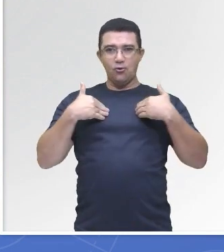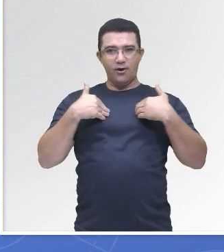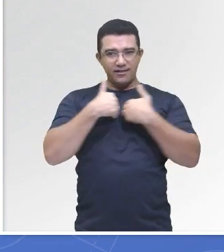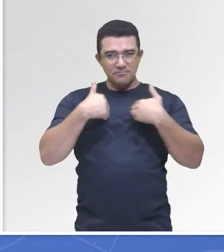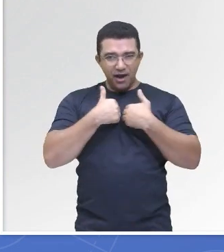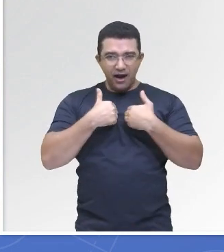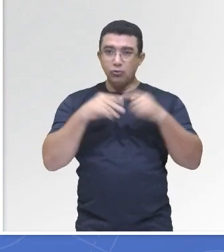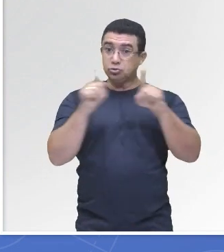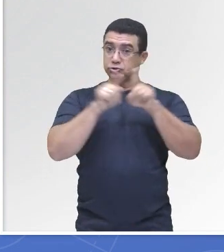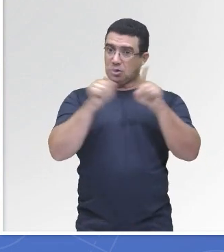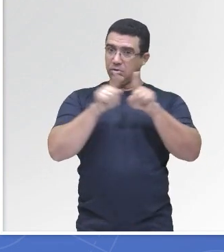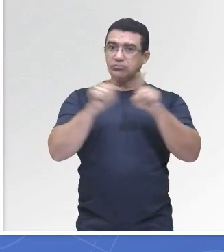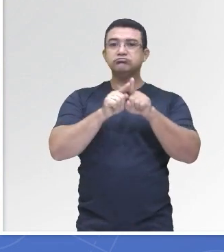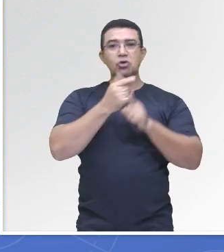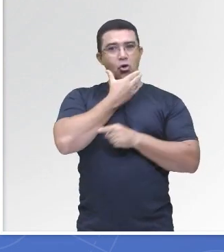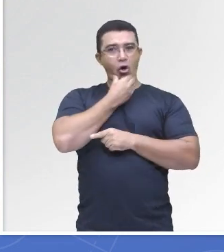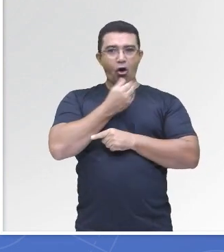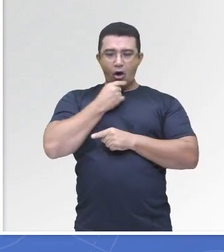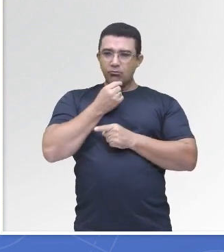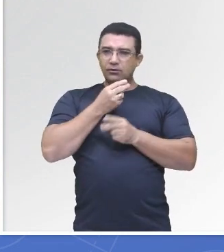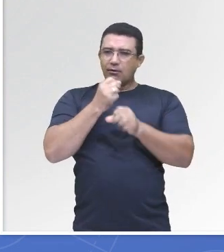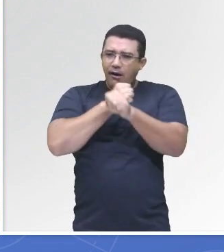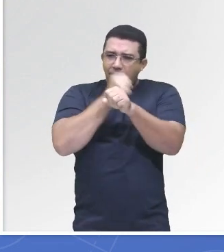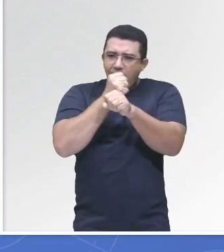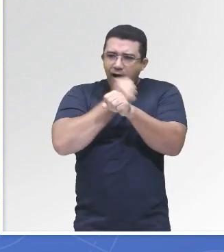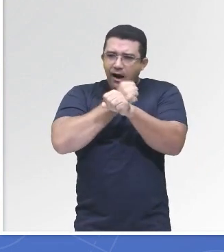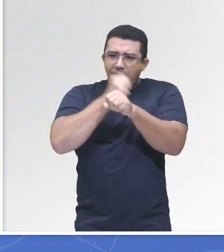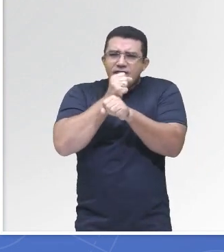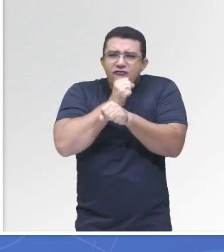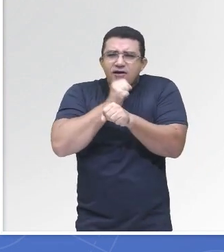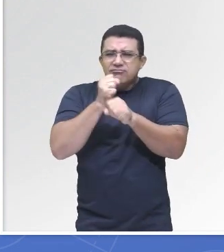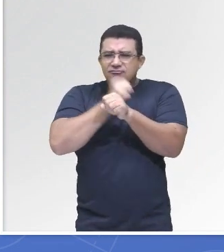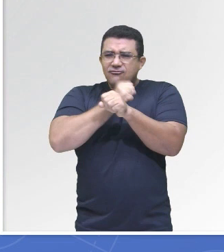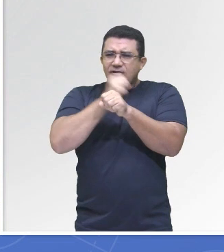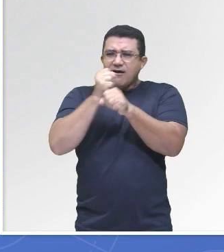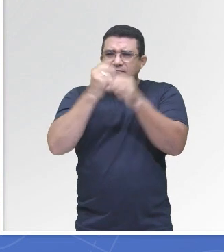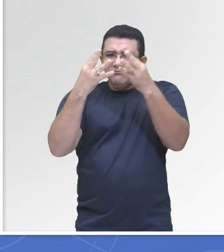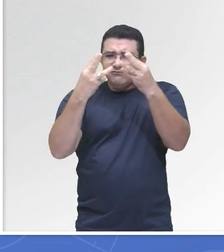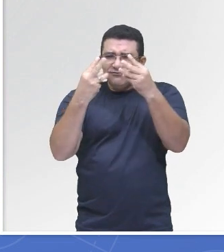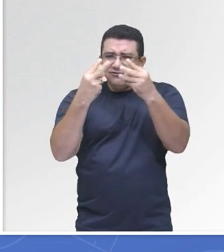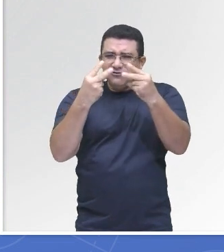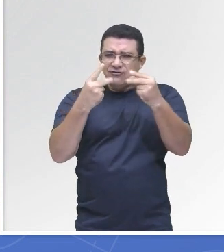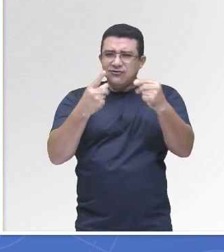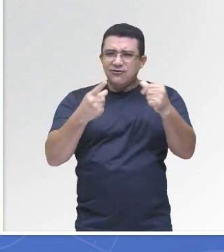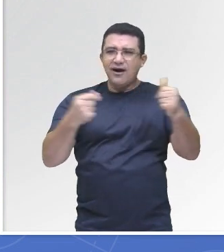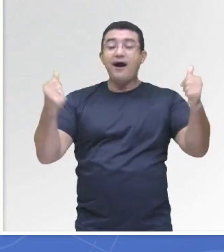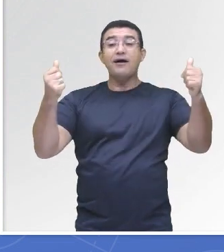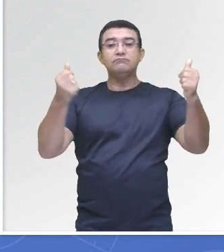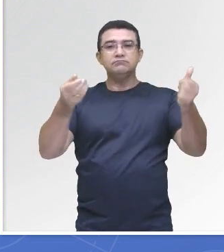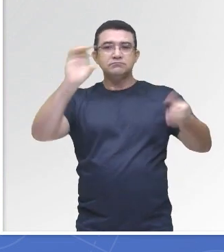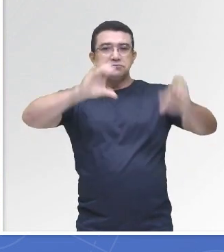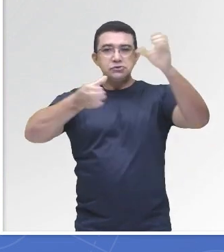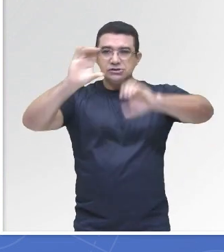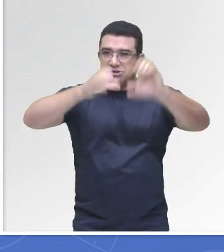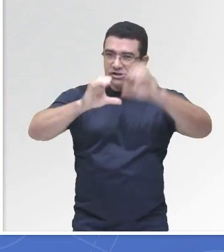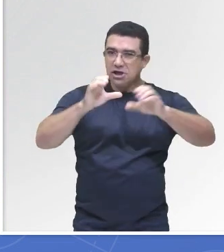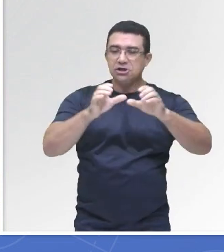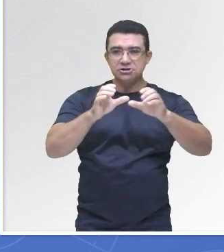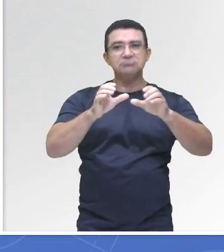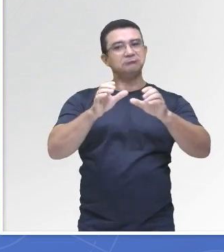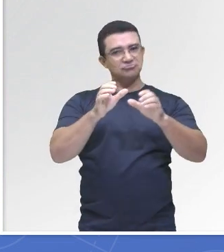humanos, eles vão se fossilizando. E através disso, a gente vai utilizar a ciência para